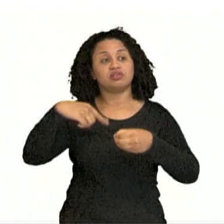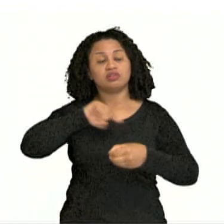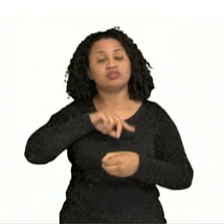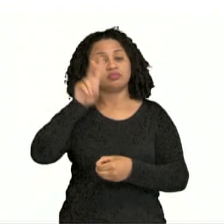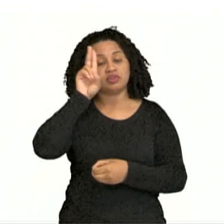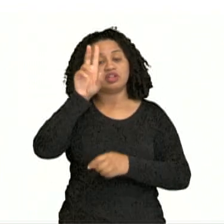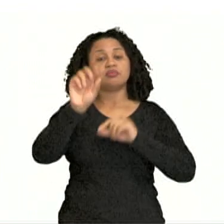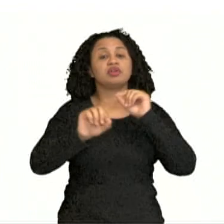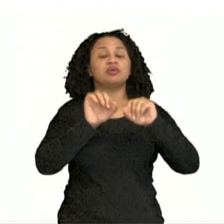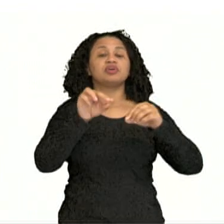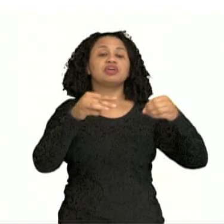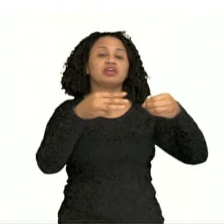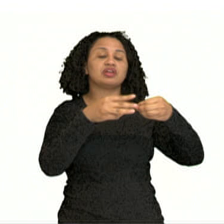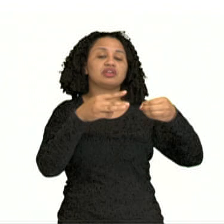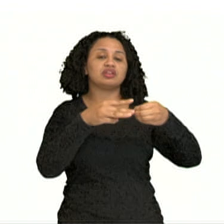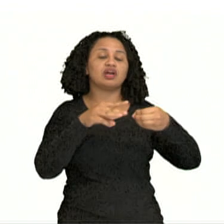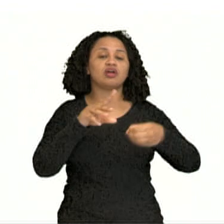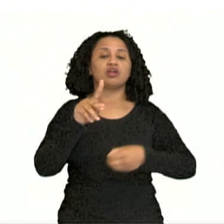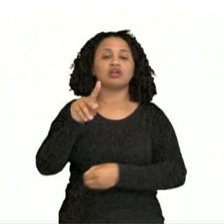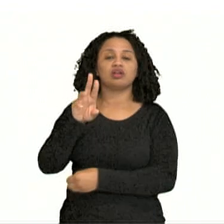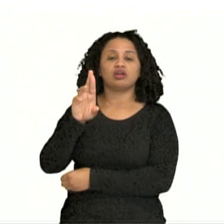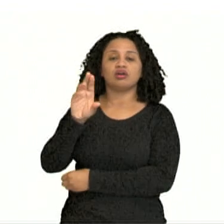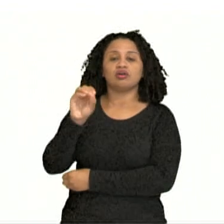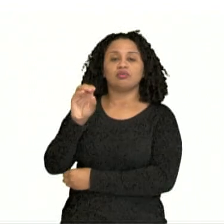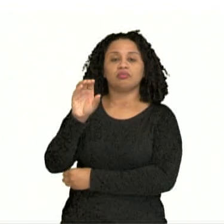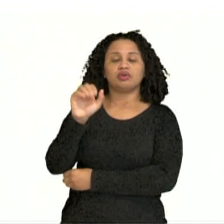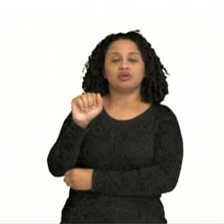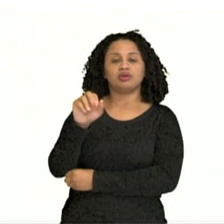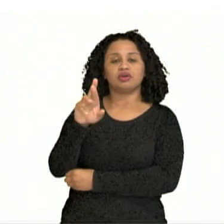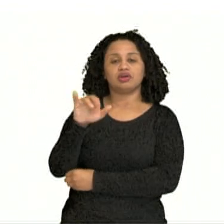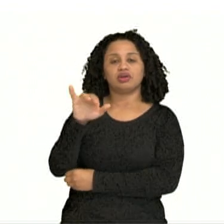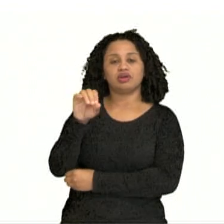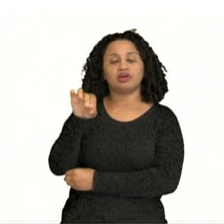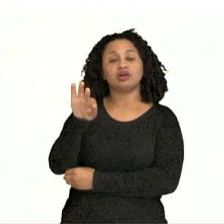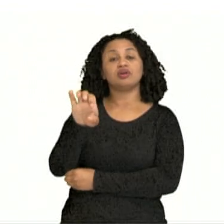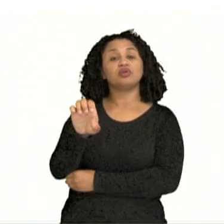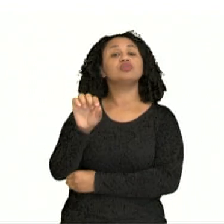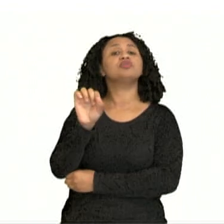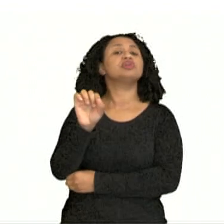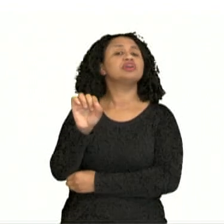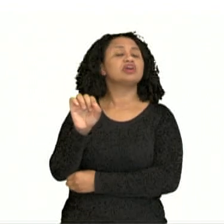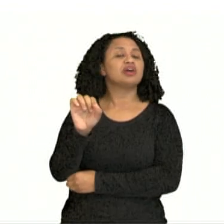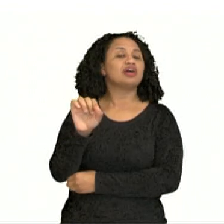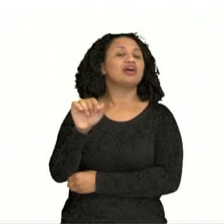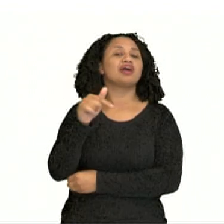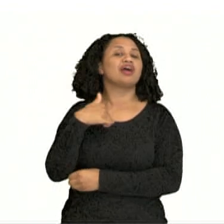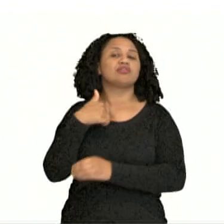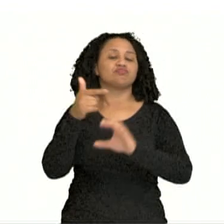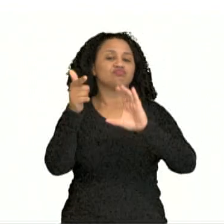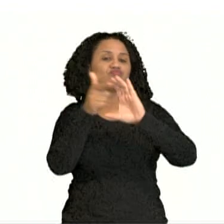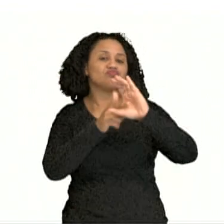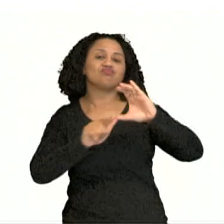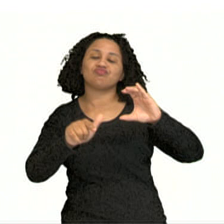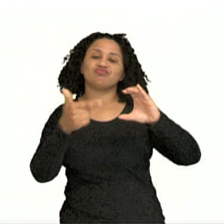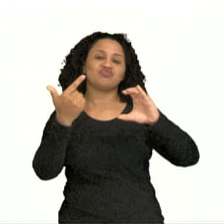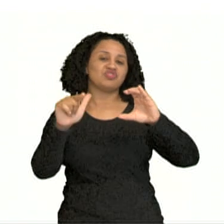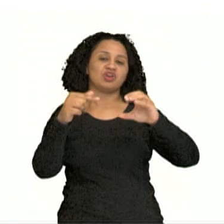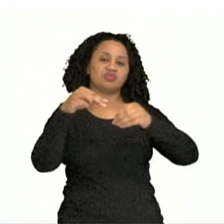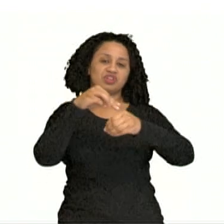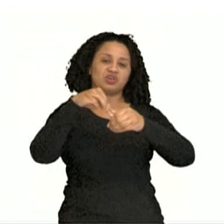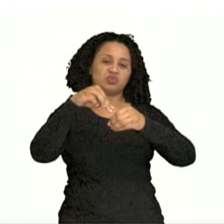célula procarionte. O que é uma célula procarionte mesmo? É aquela que não possui material